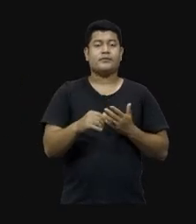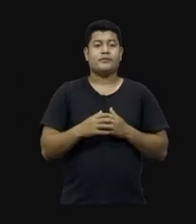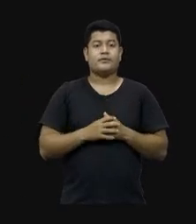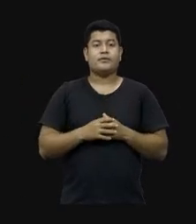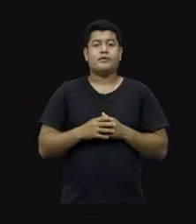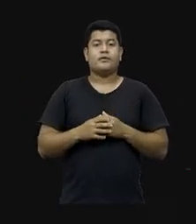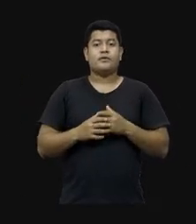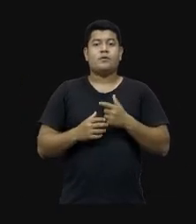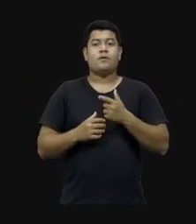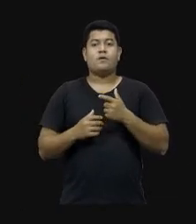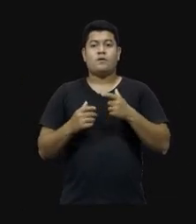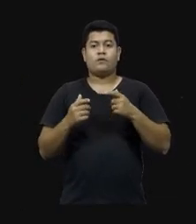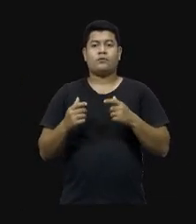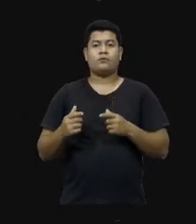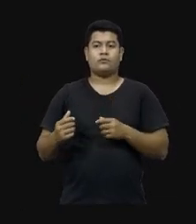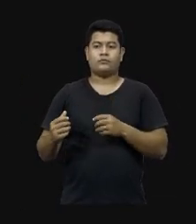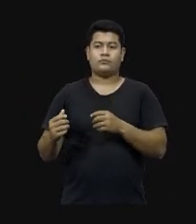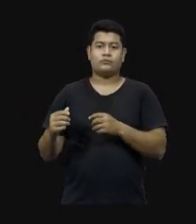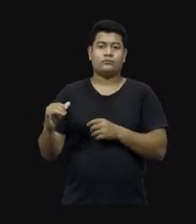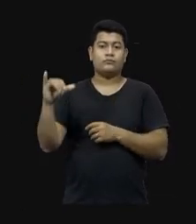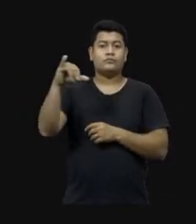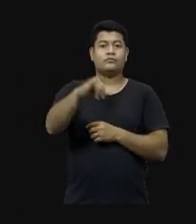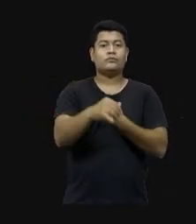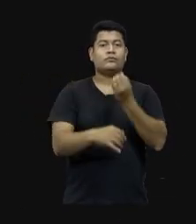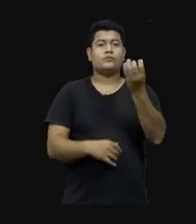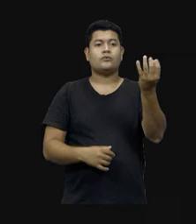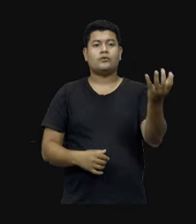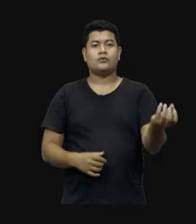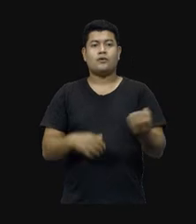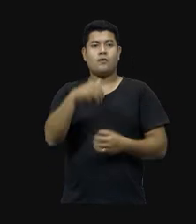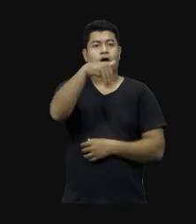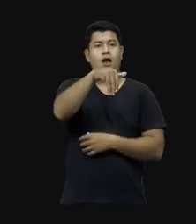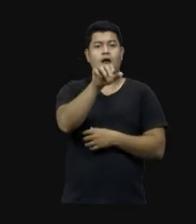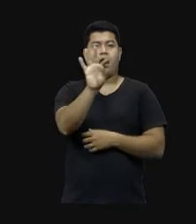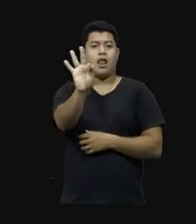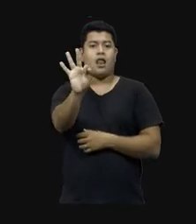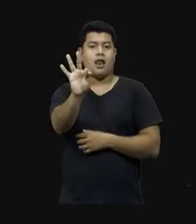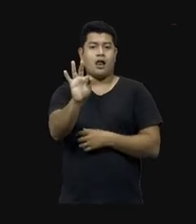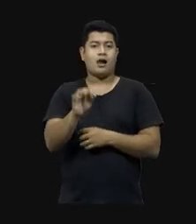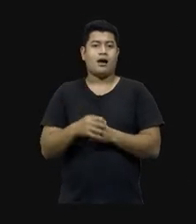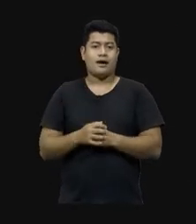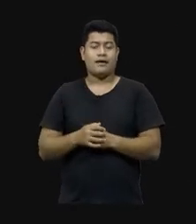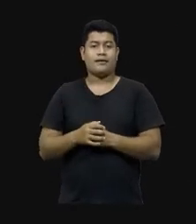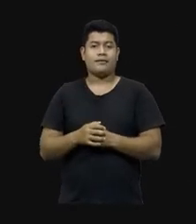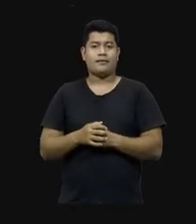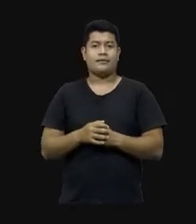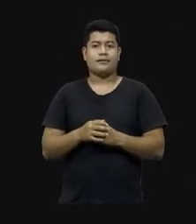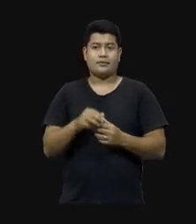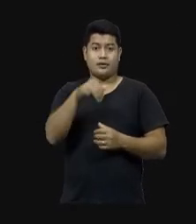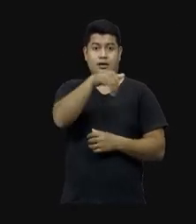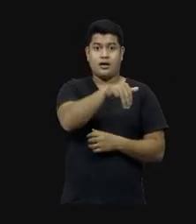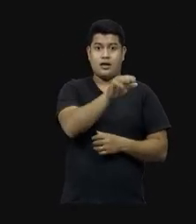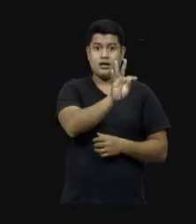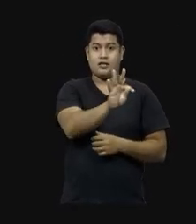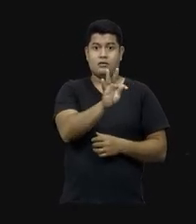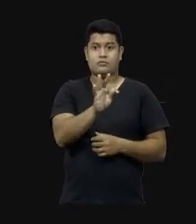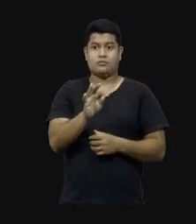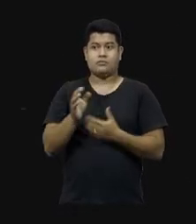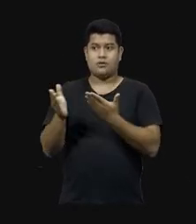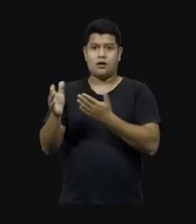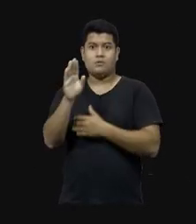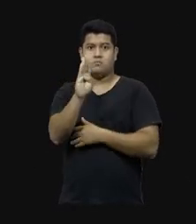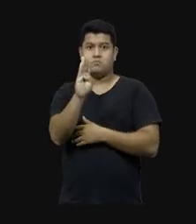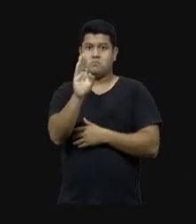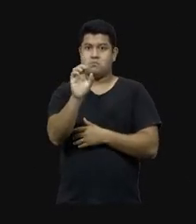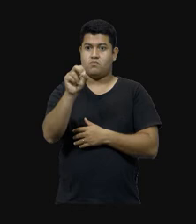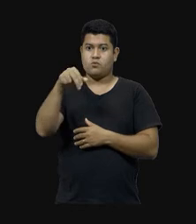para o Mato Grosso. Uhum. Ele partiu de Mato Grosso, de bonito. Bonito é